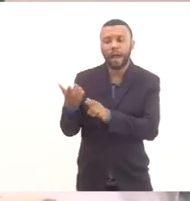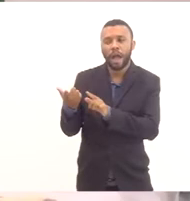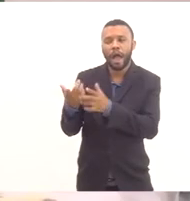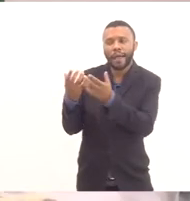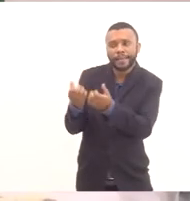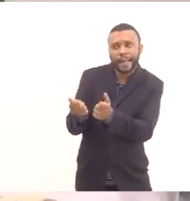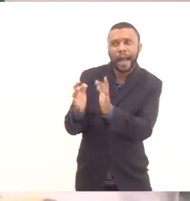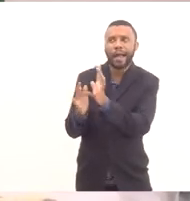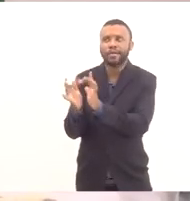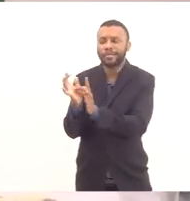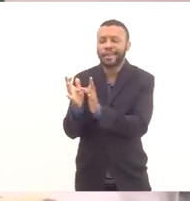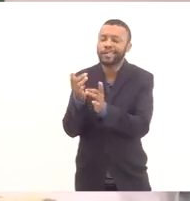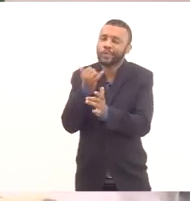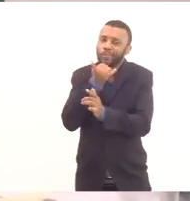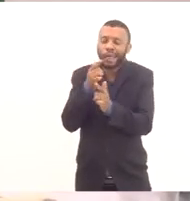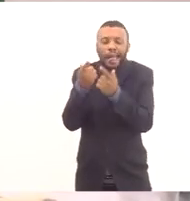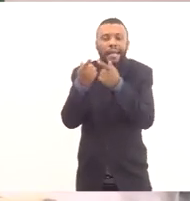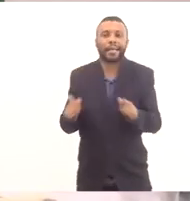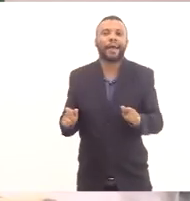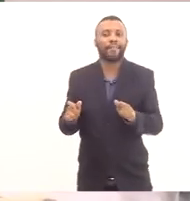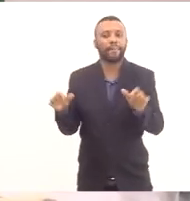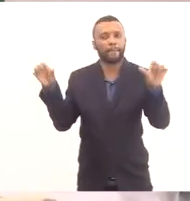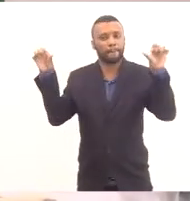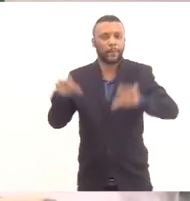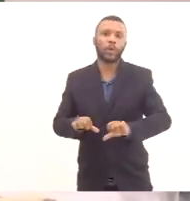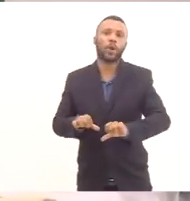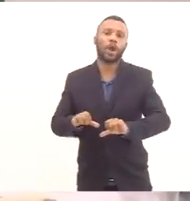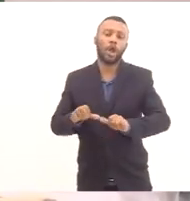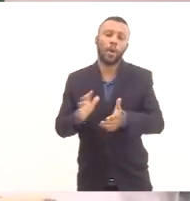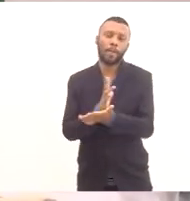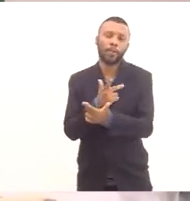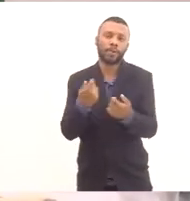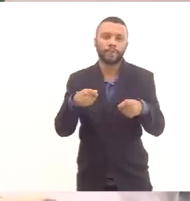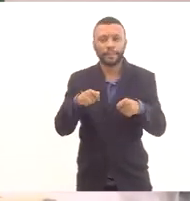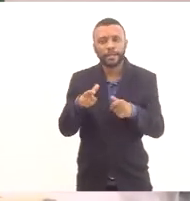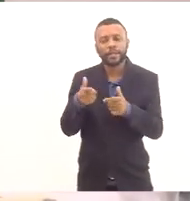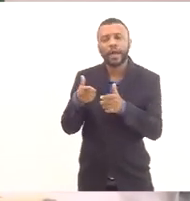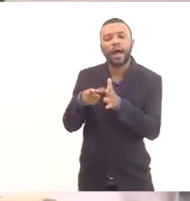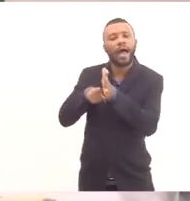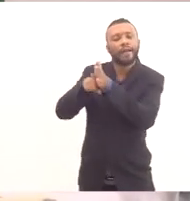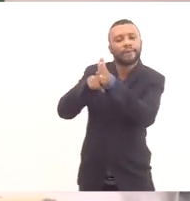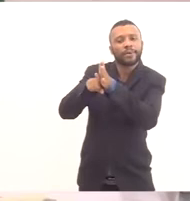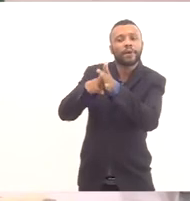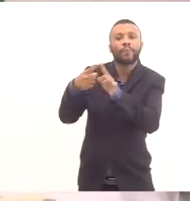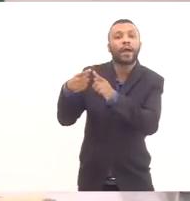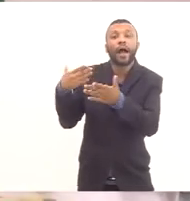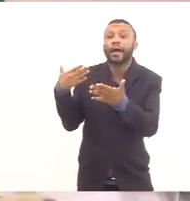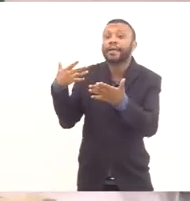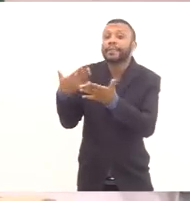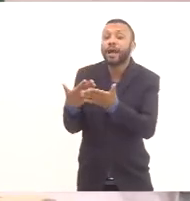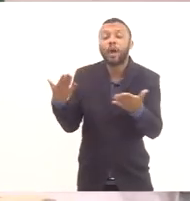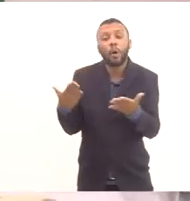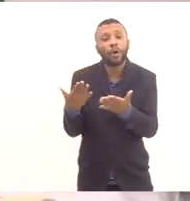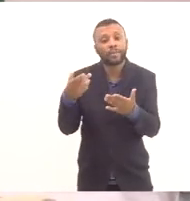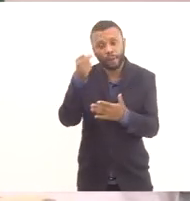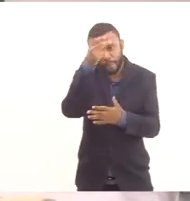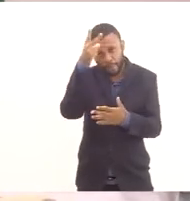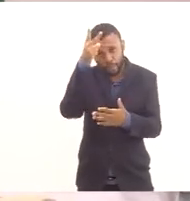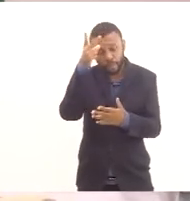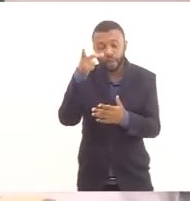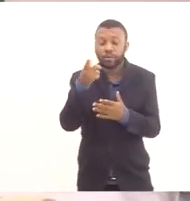receber a cesta é muito mais grave ainda então é algo que também gente tem que investigar porque até hoje a Prefeitura não se manifestou